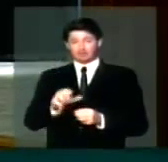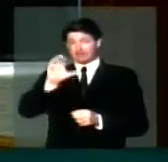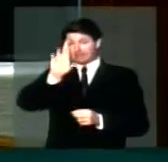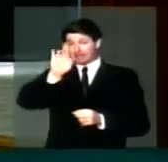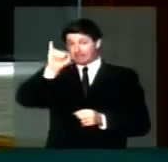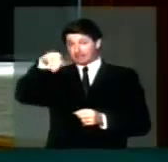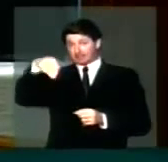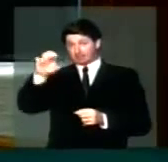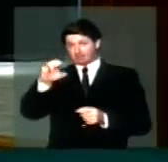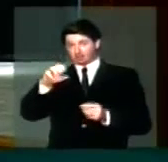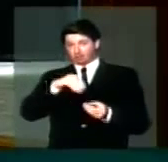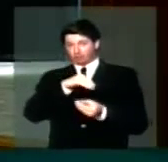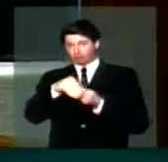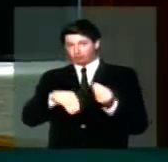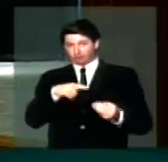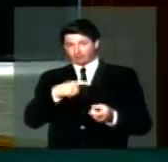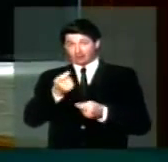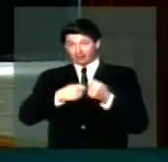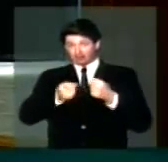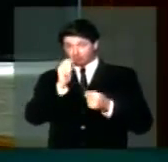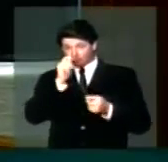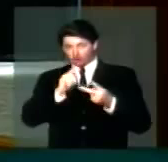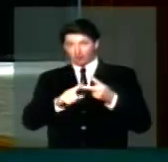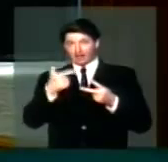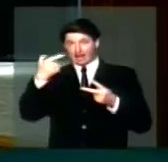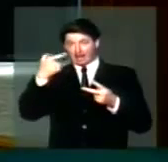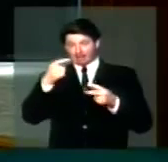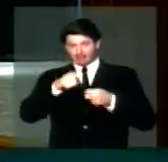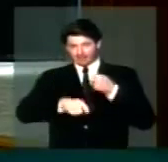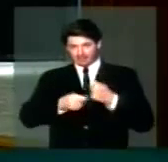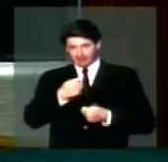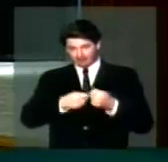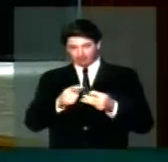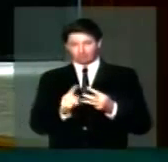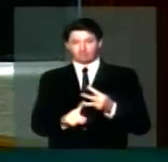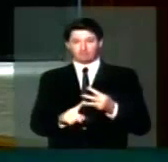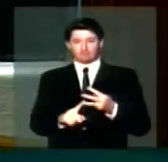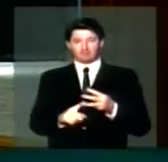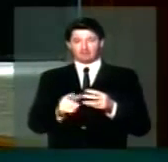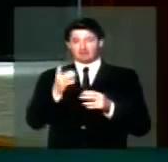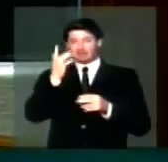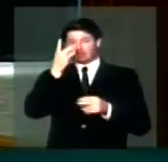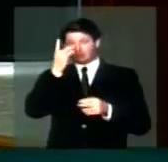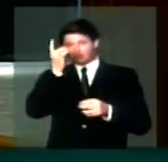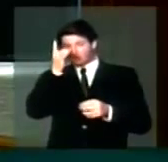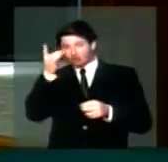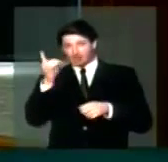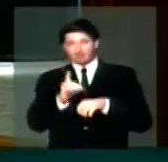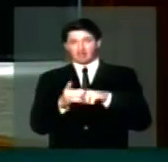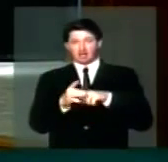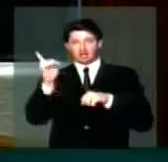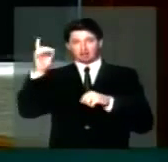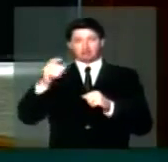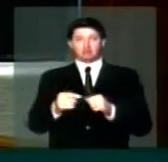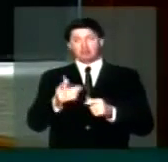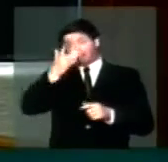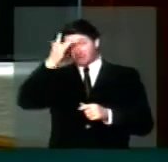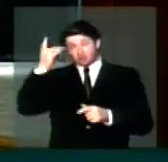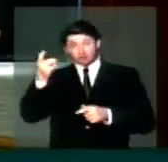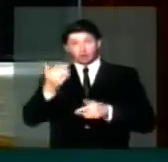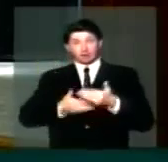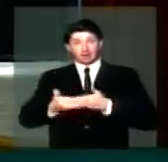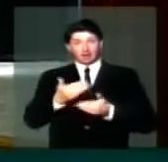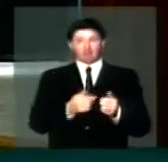crimes que envolvem tráfico de drogas, tráfico de armas, tráfico de diamantes, tráfico de pessoas